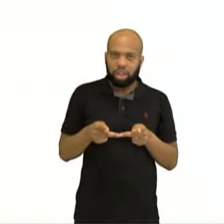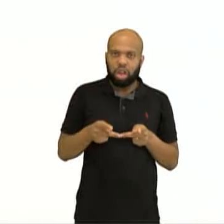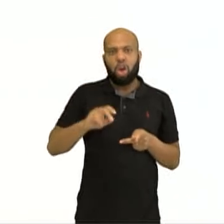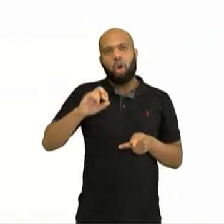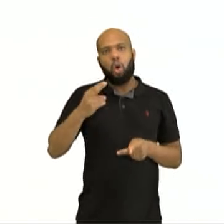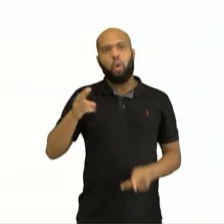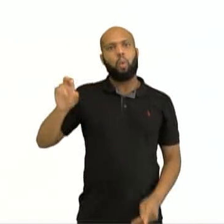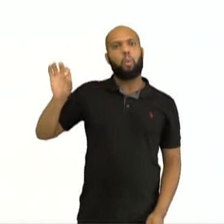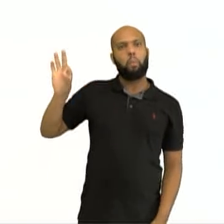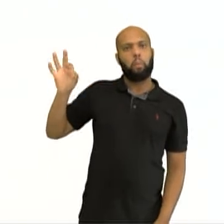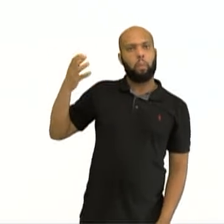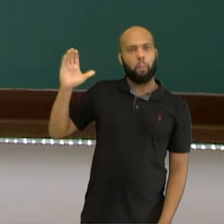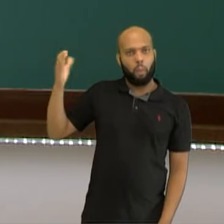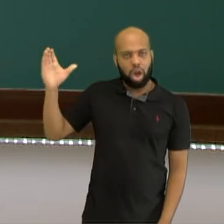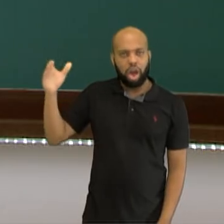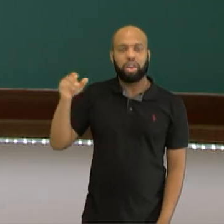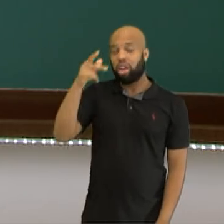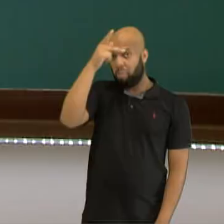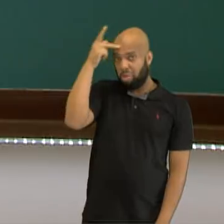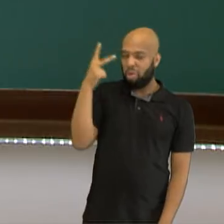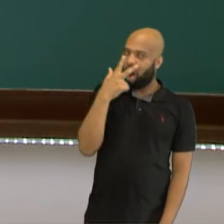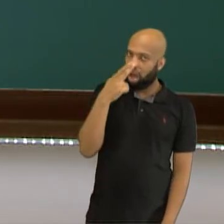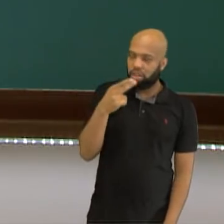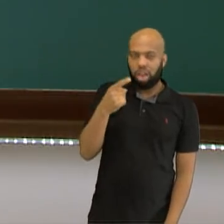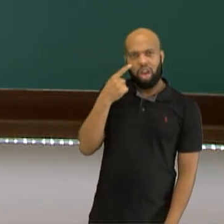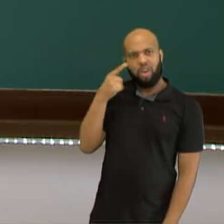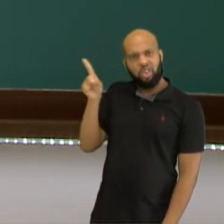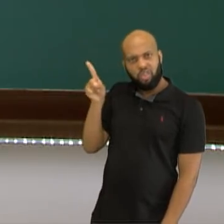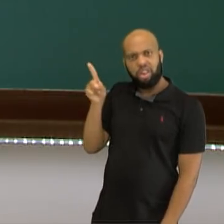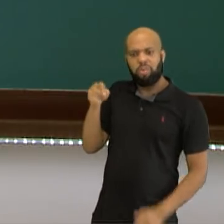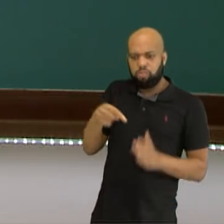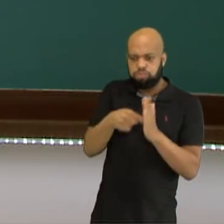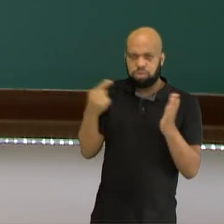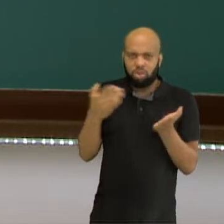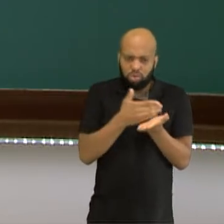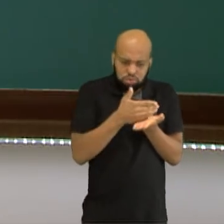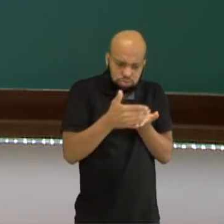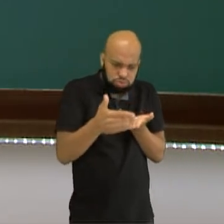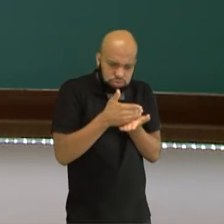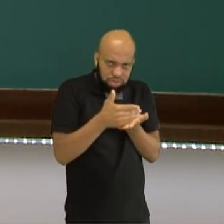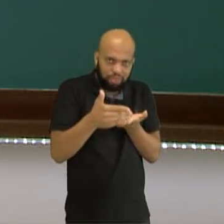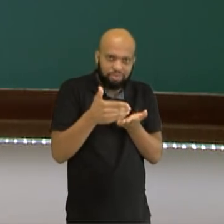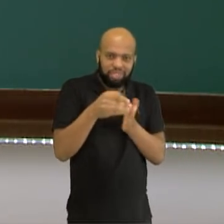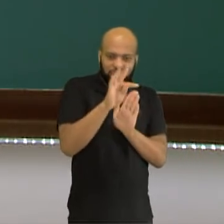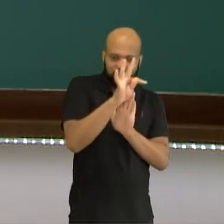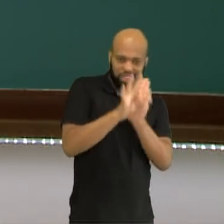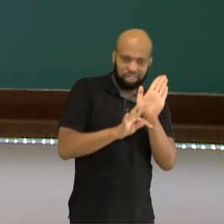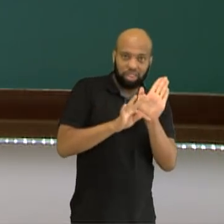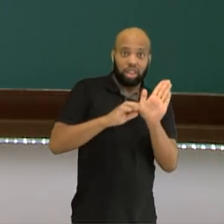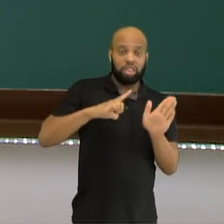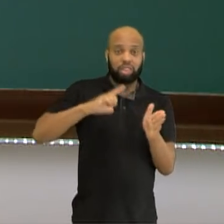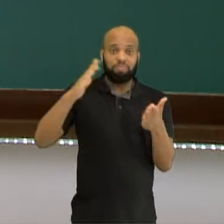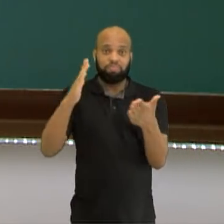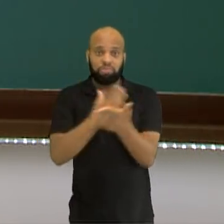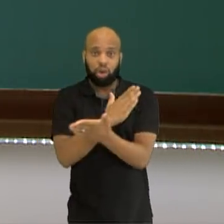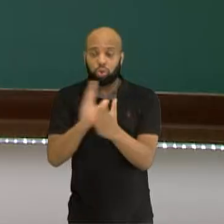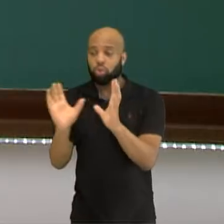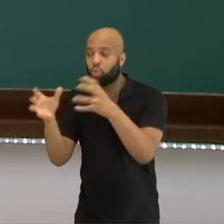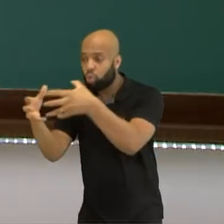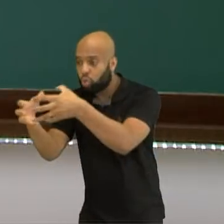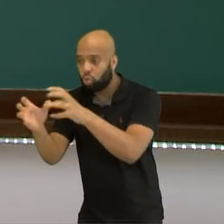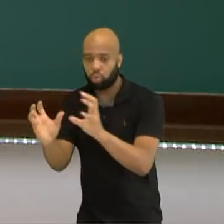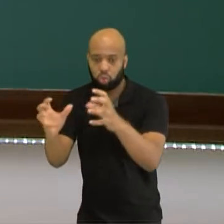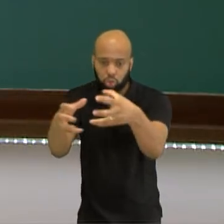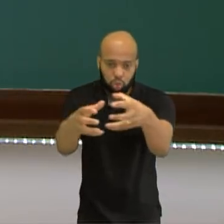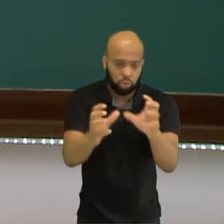Então percebam nesse primeiro trecho da reportagem. Está falando que algumas pessoas, alguns grupos de